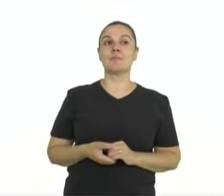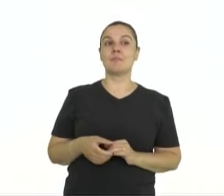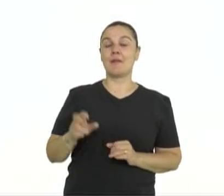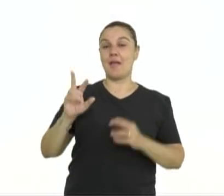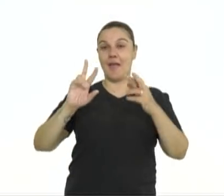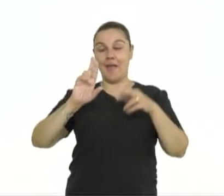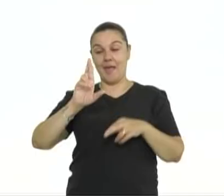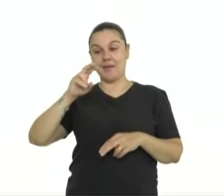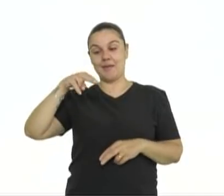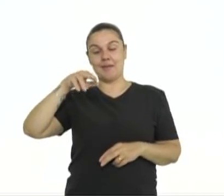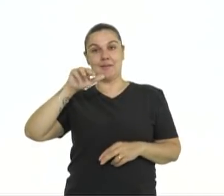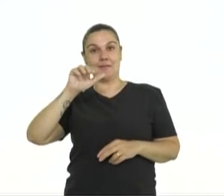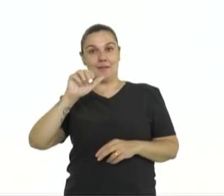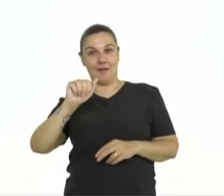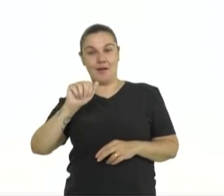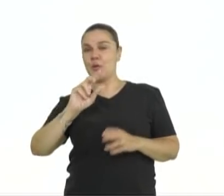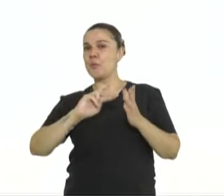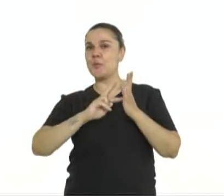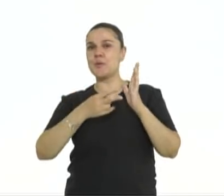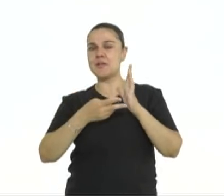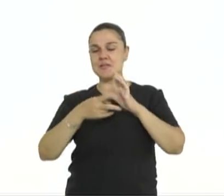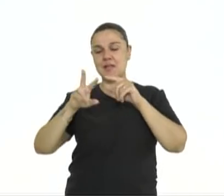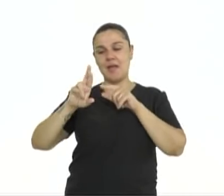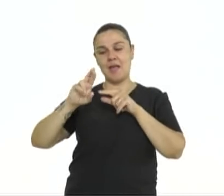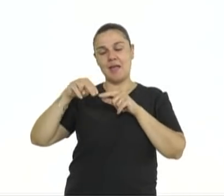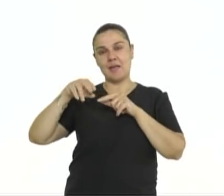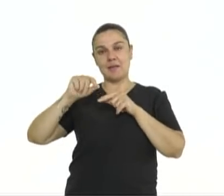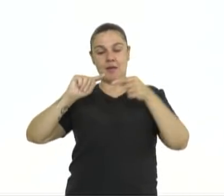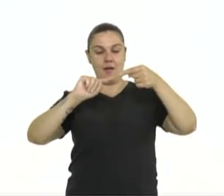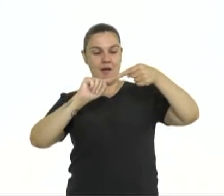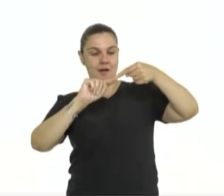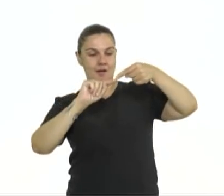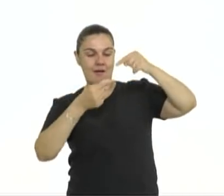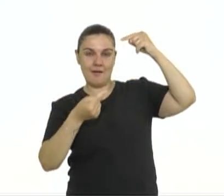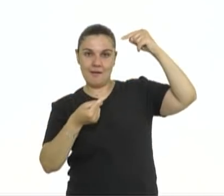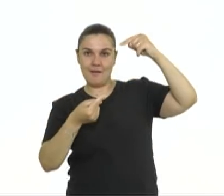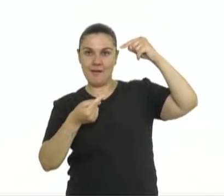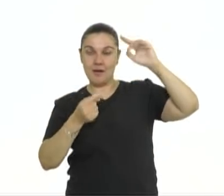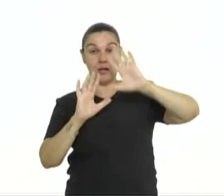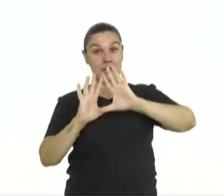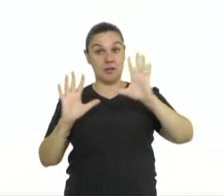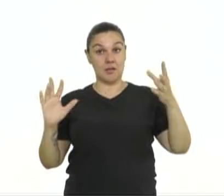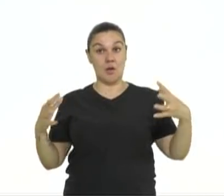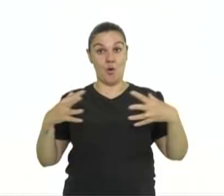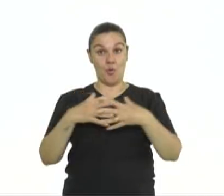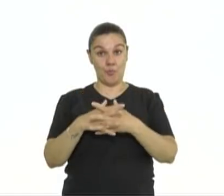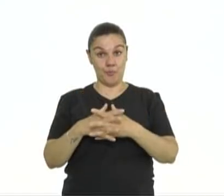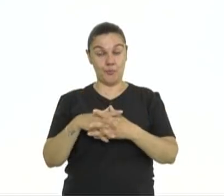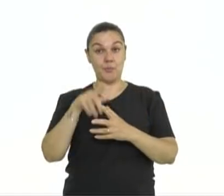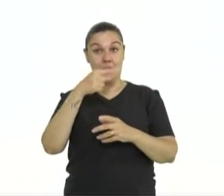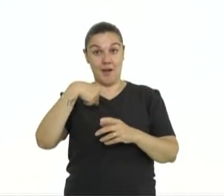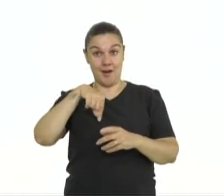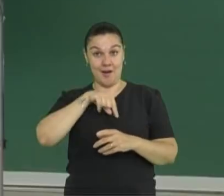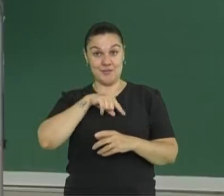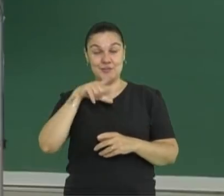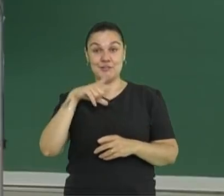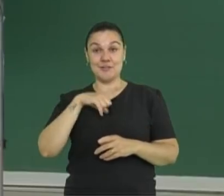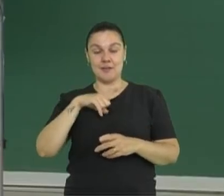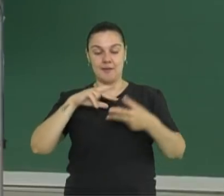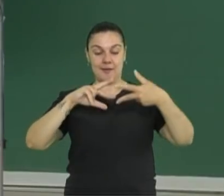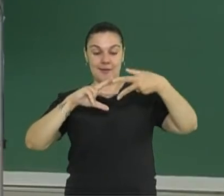e de RNA, que é o ácido ribonucleico. Não confundir. Na nossa espécie,